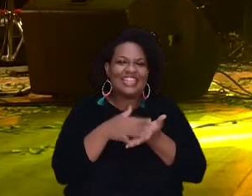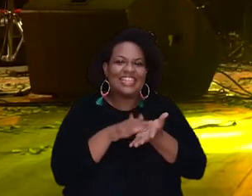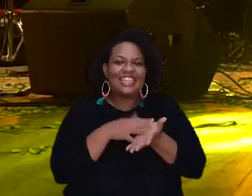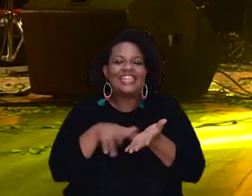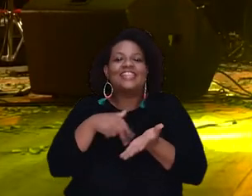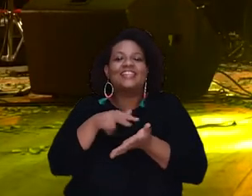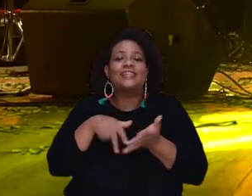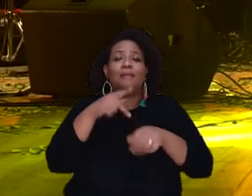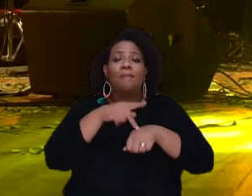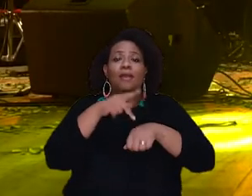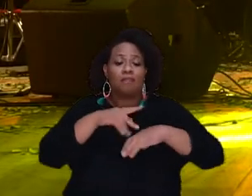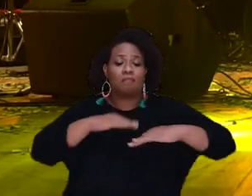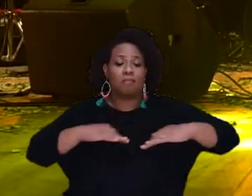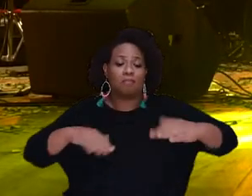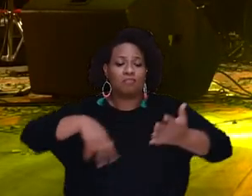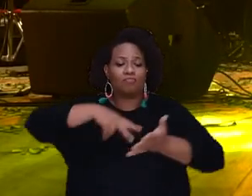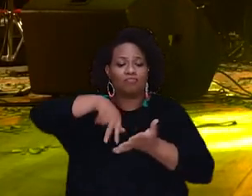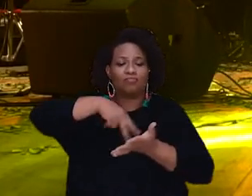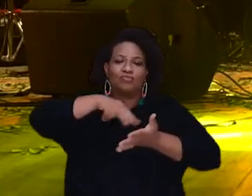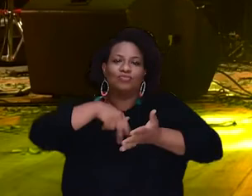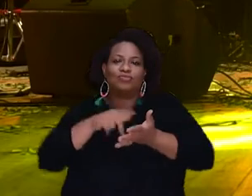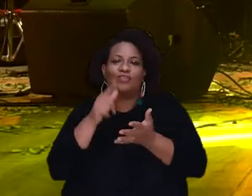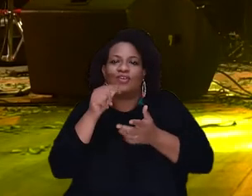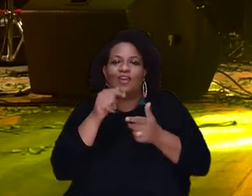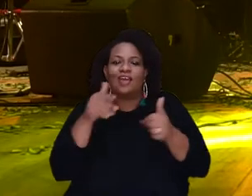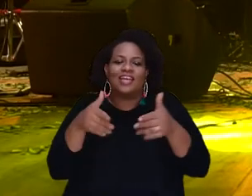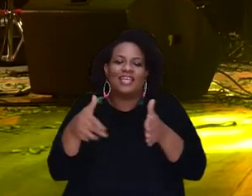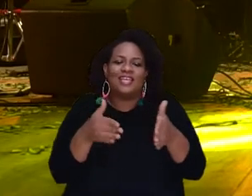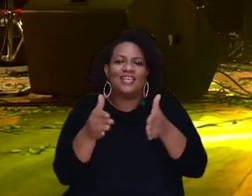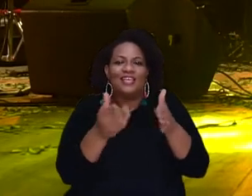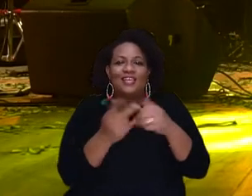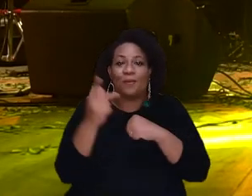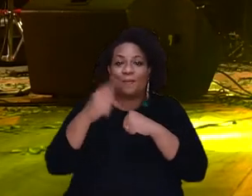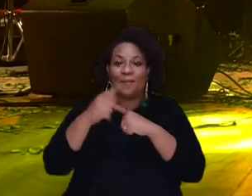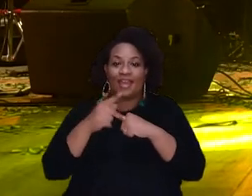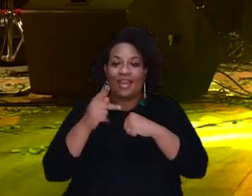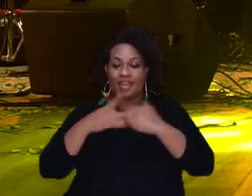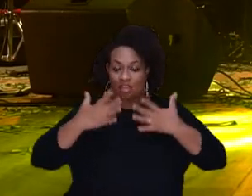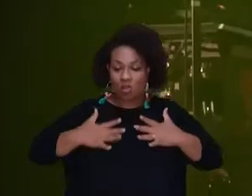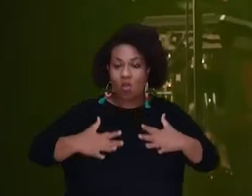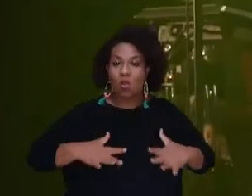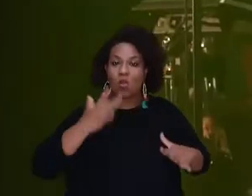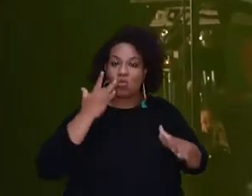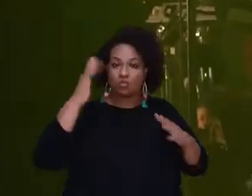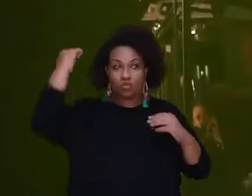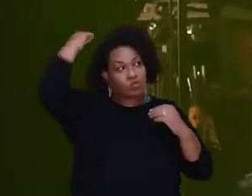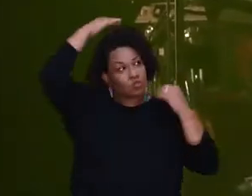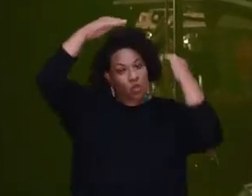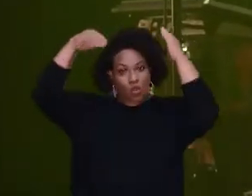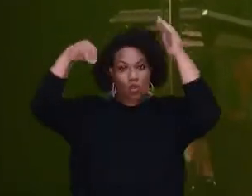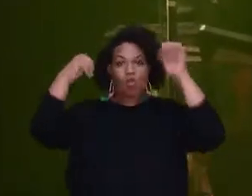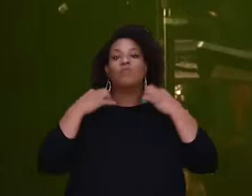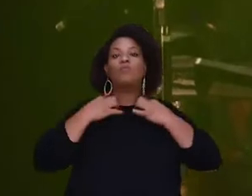pra lá sambar, por cima das pedras das águas doces de Petrolina. Vestida de